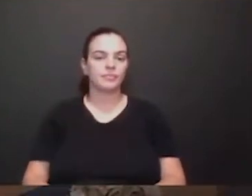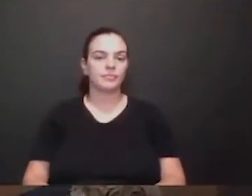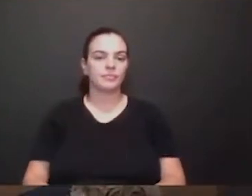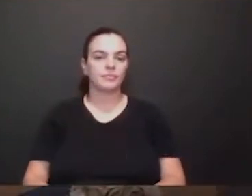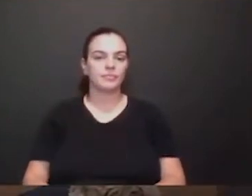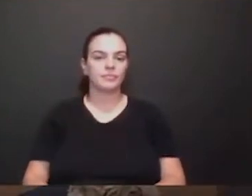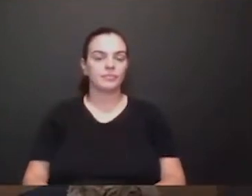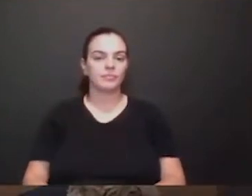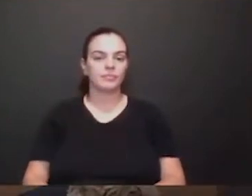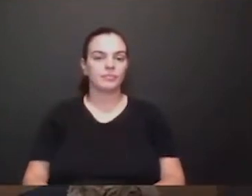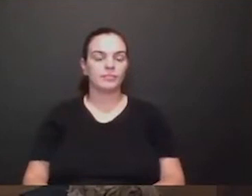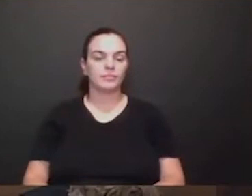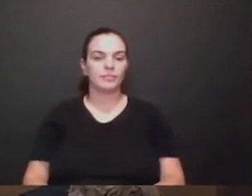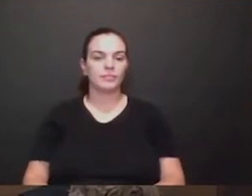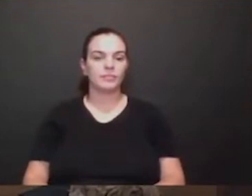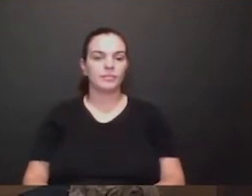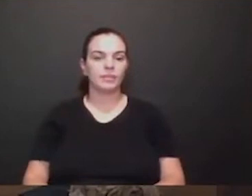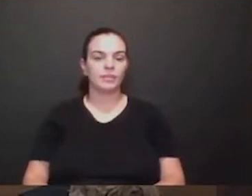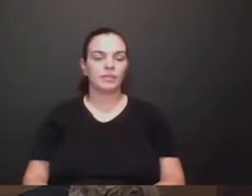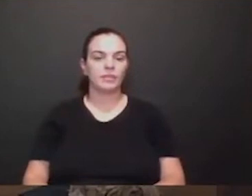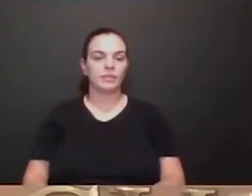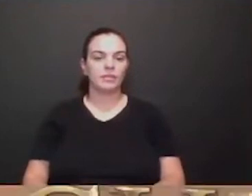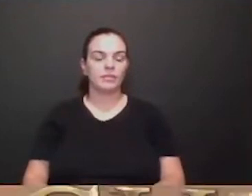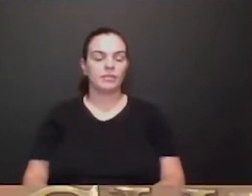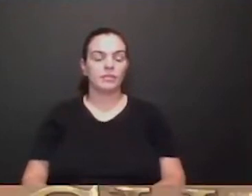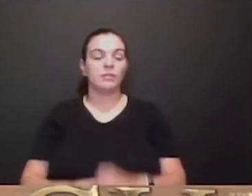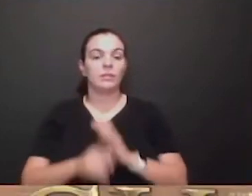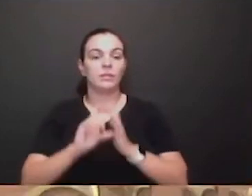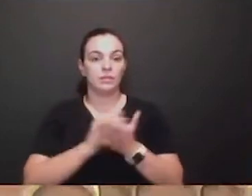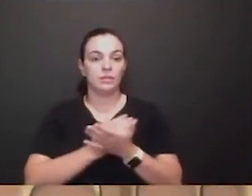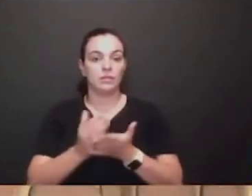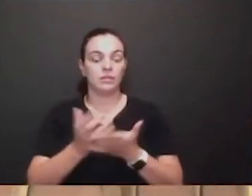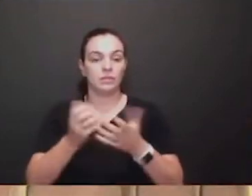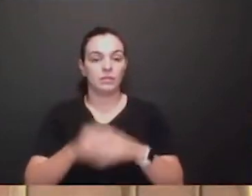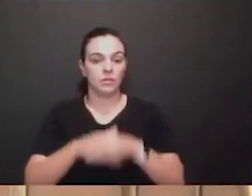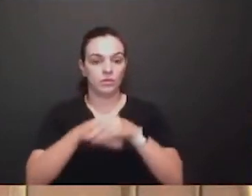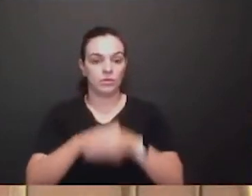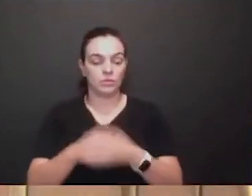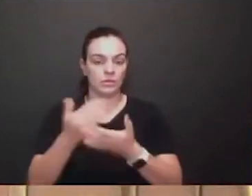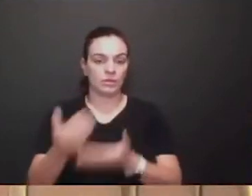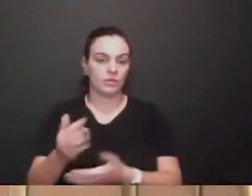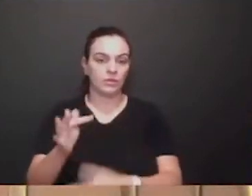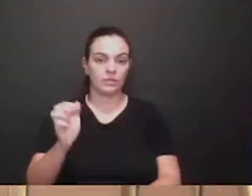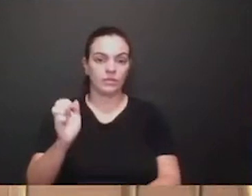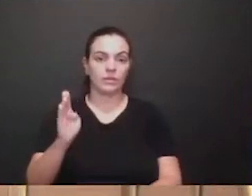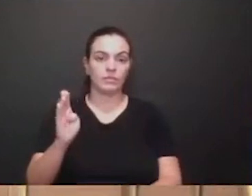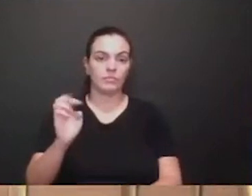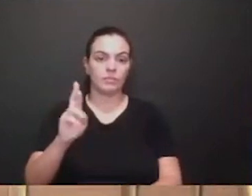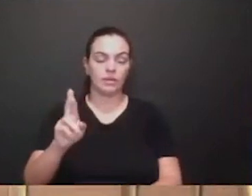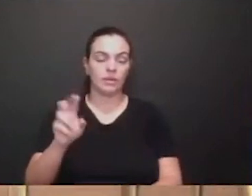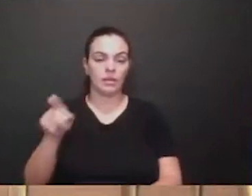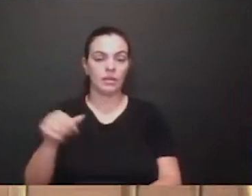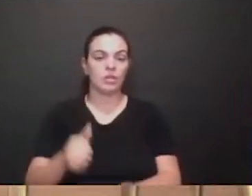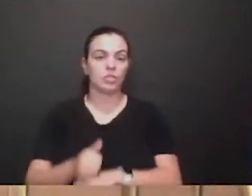senhora Adriana, eu quero fazer e cumprimentar também o Bernardo Fader, que está conosco, ele é diretor institucional do IMAP, me